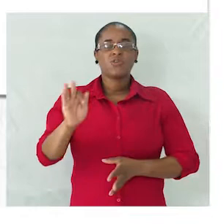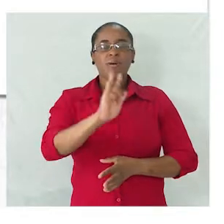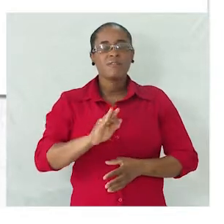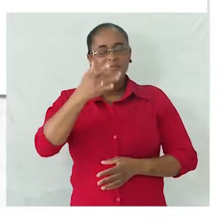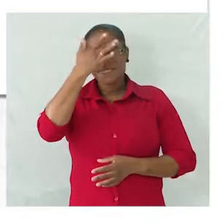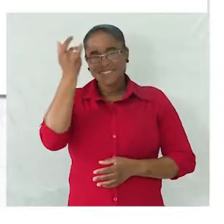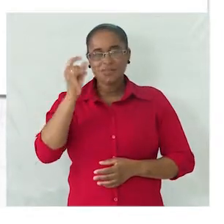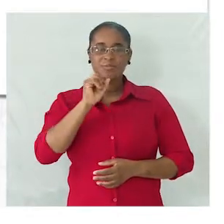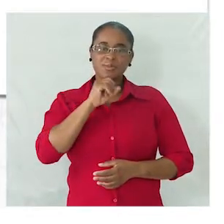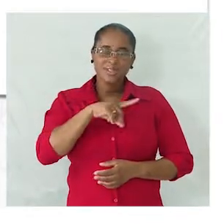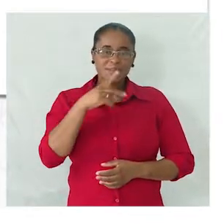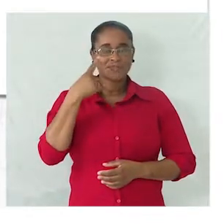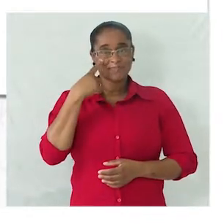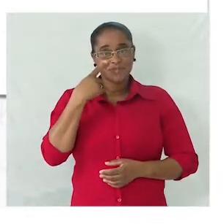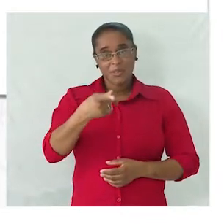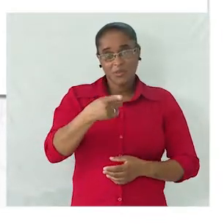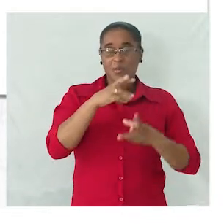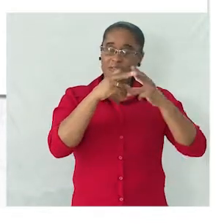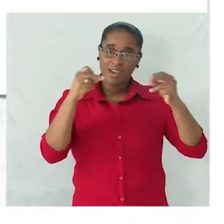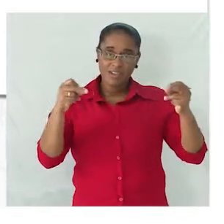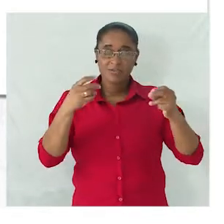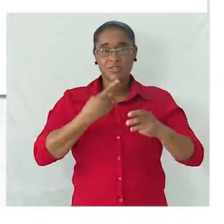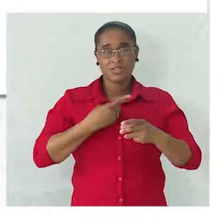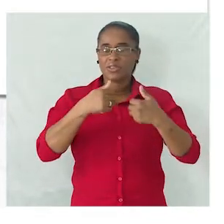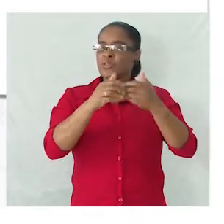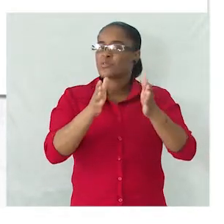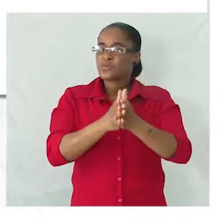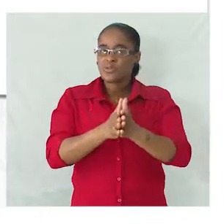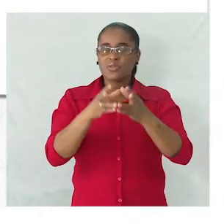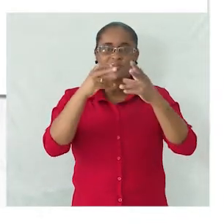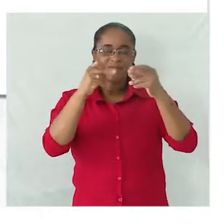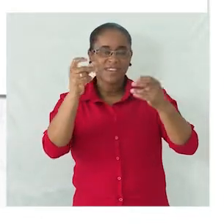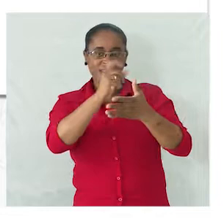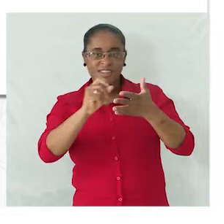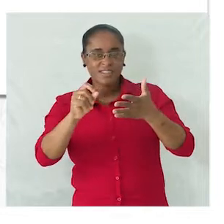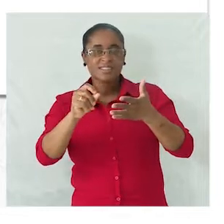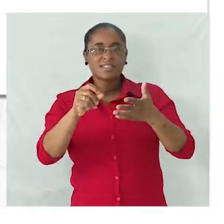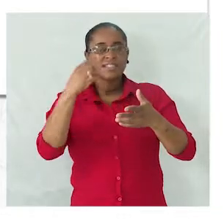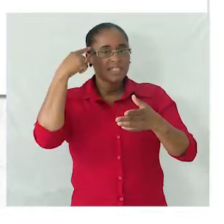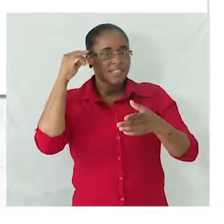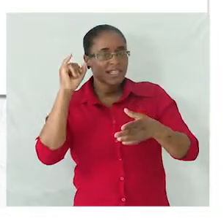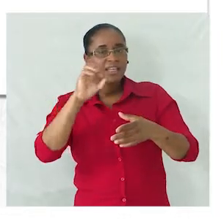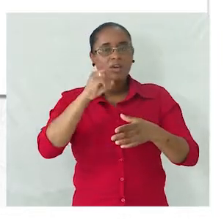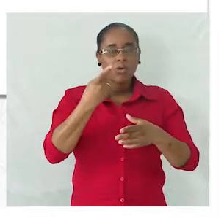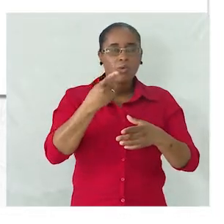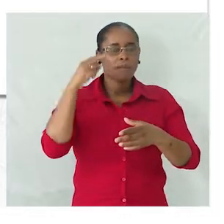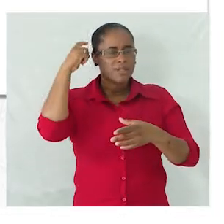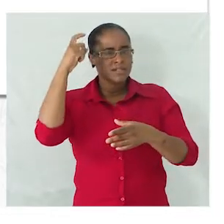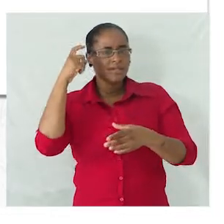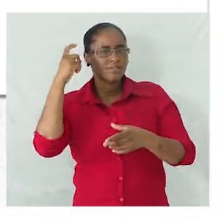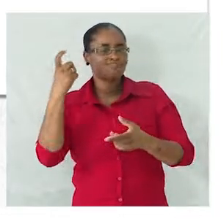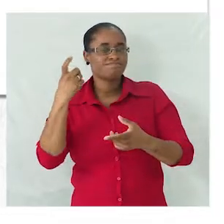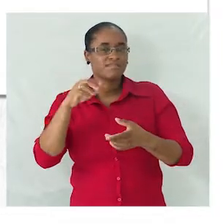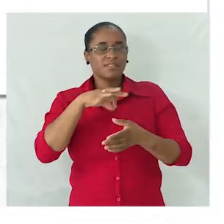simples, podemos considerar a frase como sendo todo o enunciado, ou seja, ideia ou pensamento, falado ou escrito